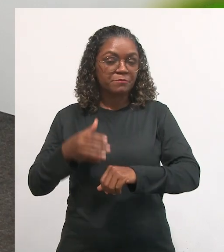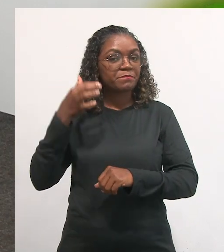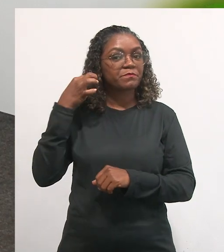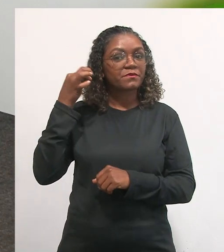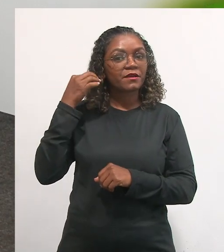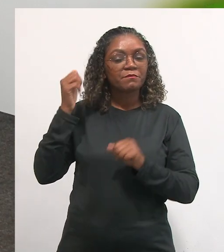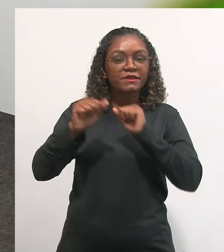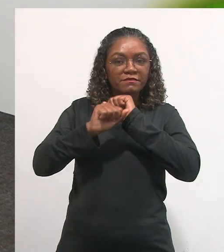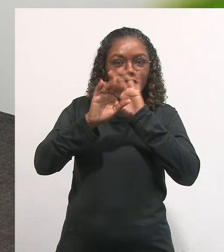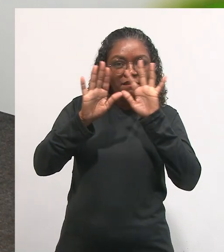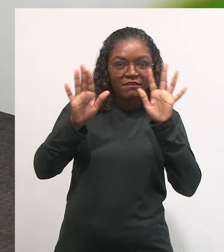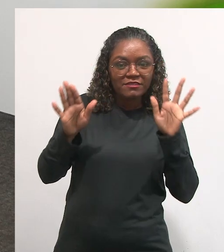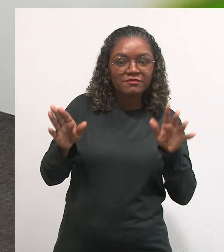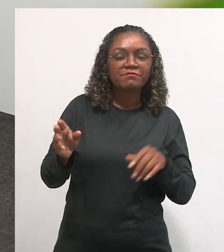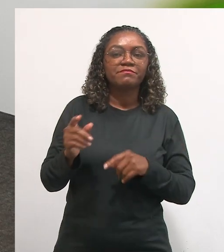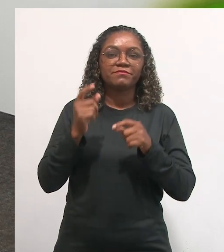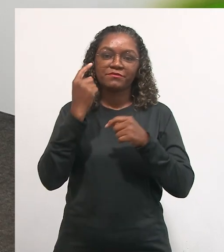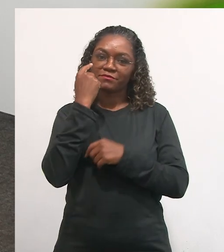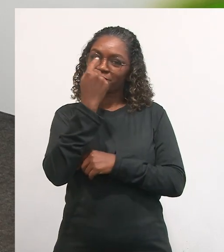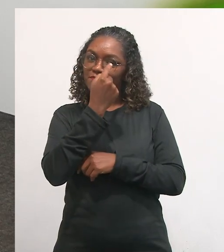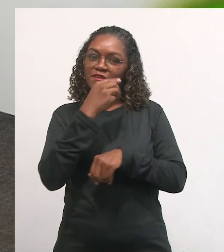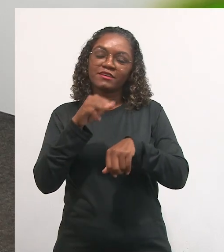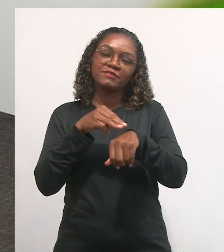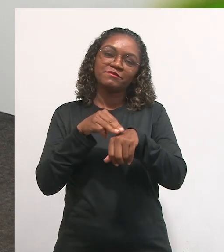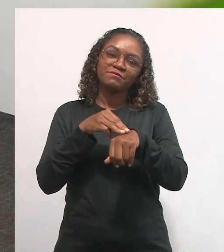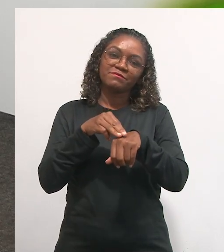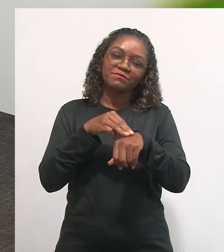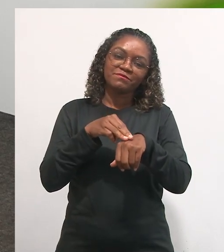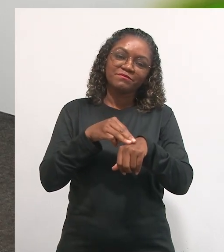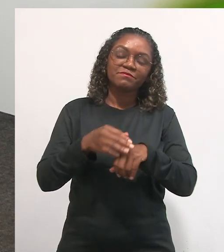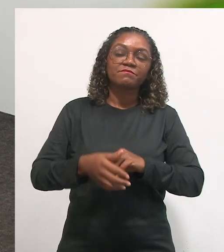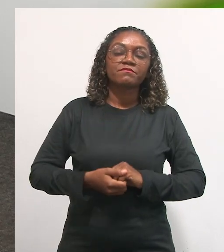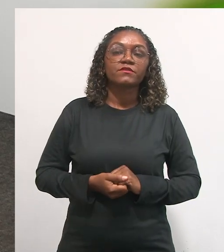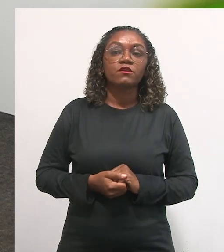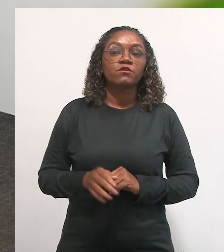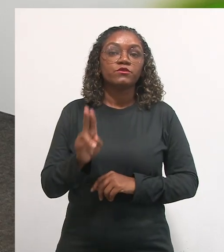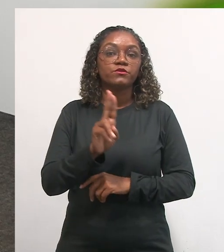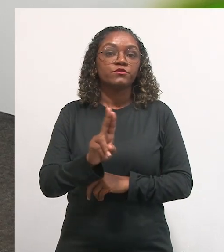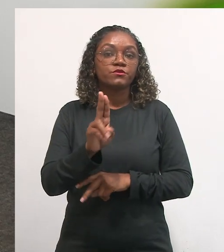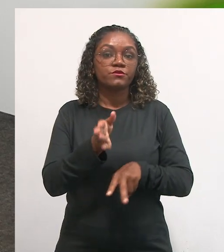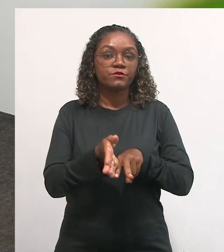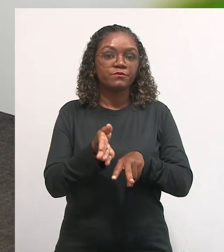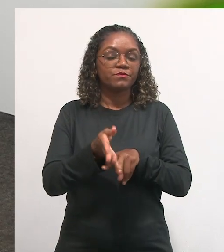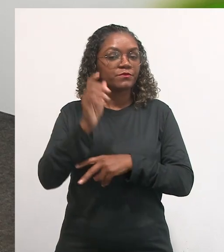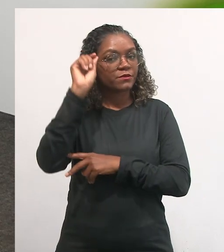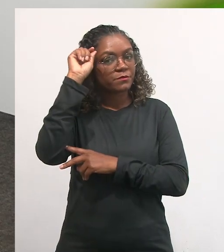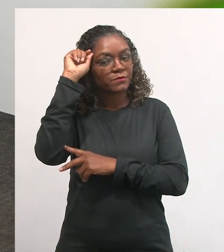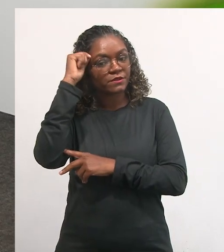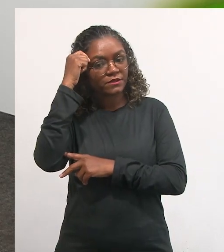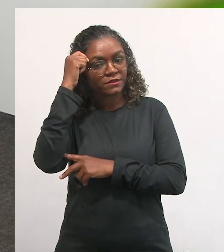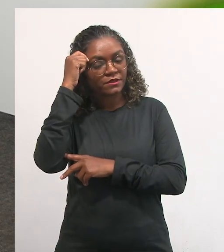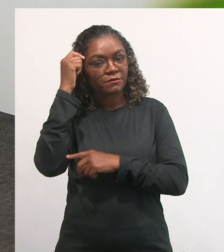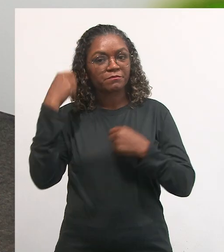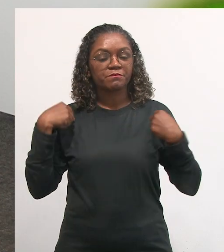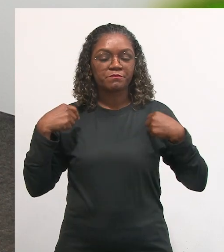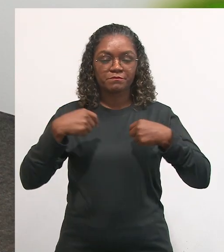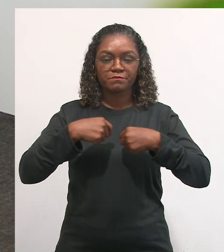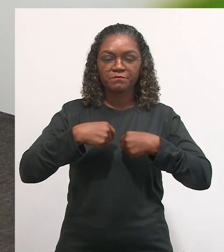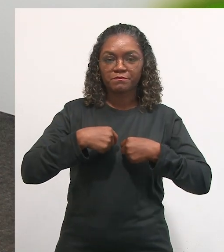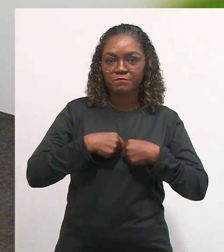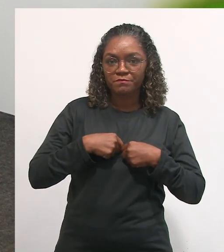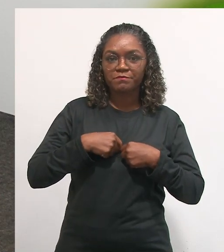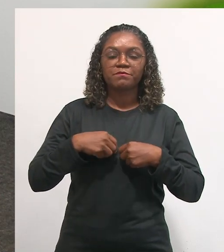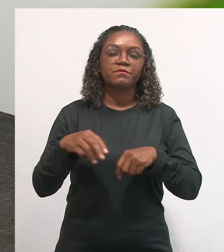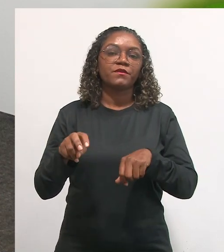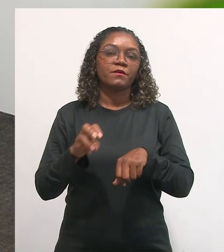claros os olhos castanhos Eu Estou trazendo uma calça preta uma blusa verde e um blazer na cor bege Eu